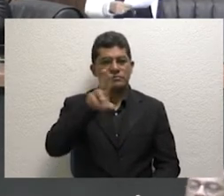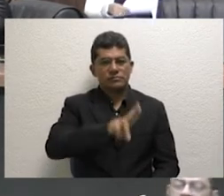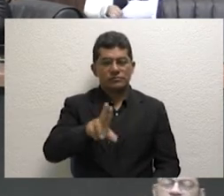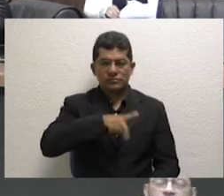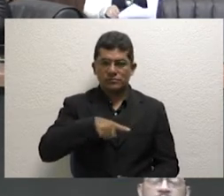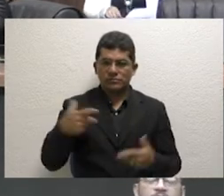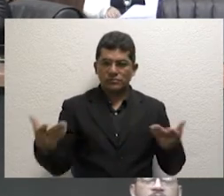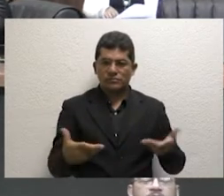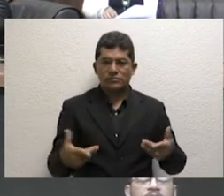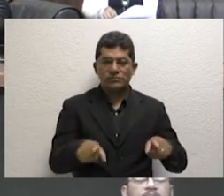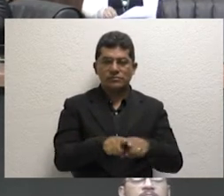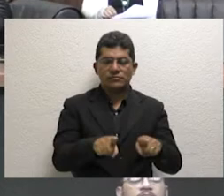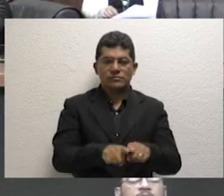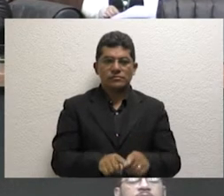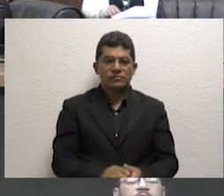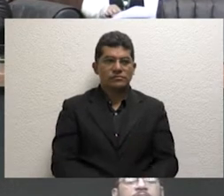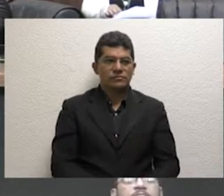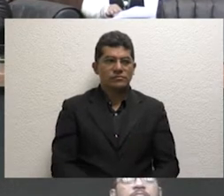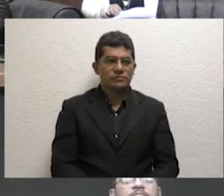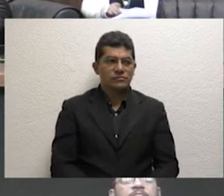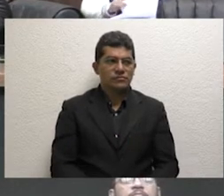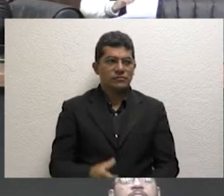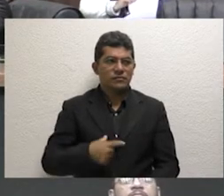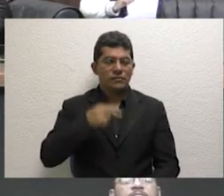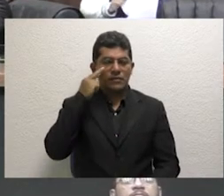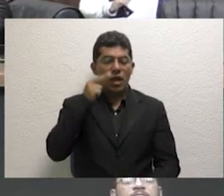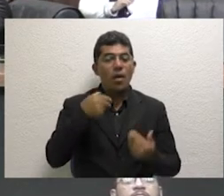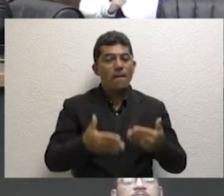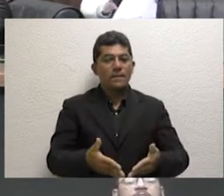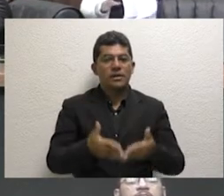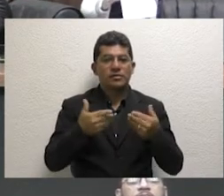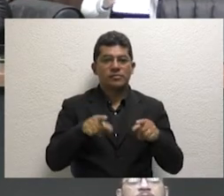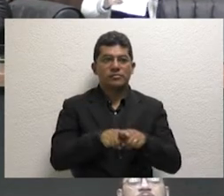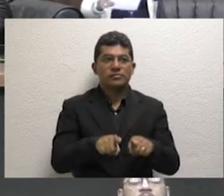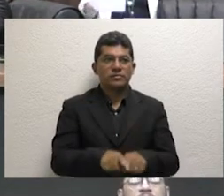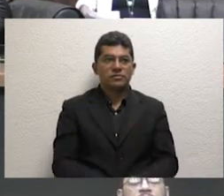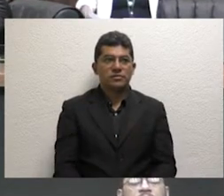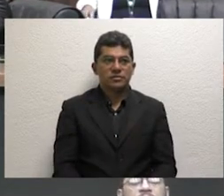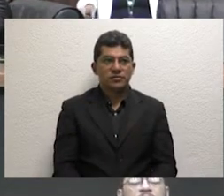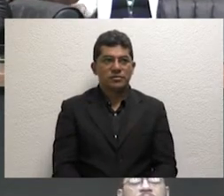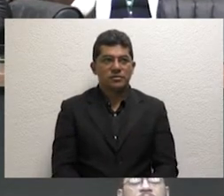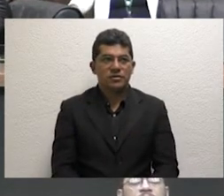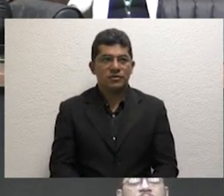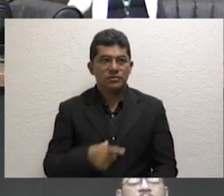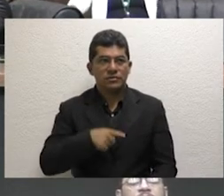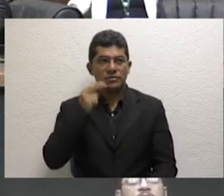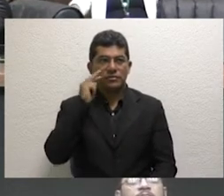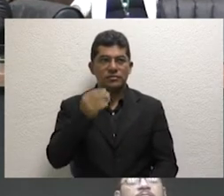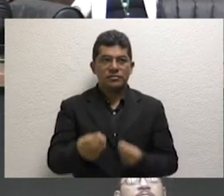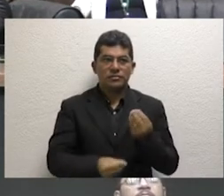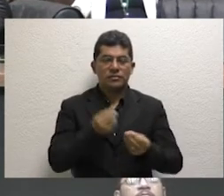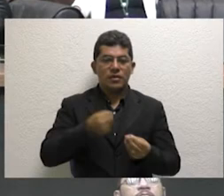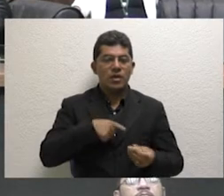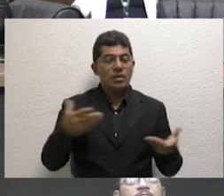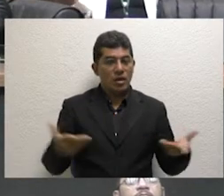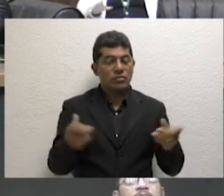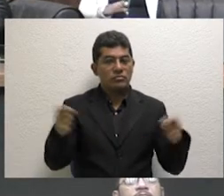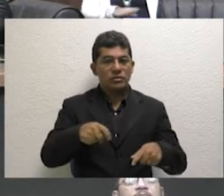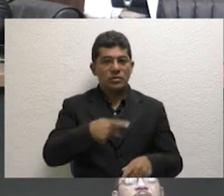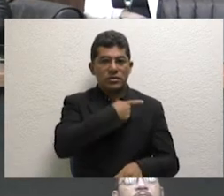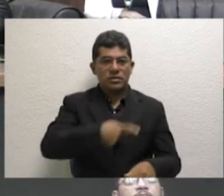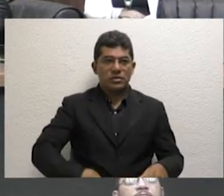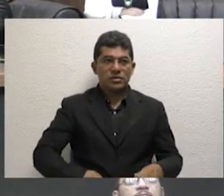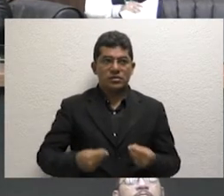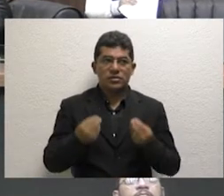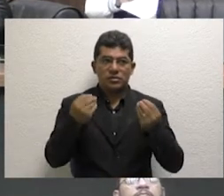na comunicação de liderança regimental eu solicito que vossa excelência me ouça é regimental eu solicito que a partir do momento que o presidente lhe